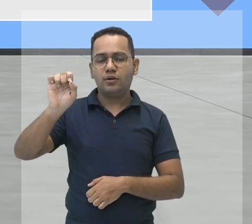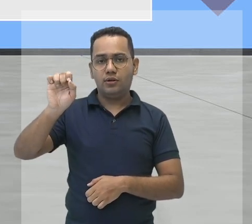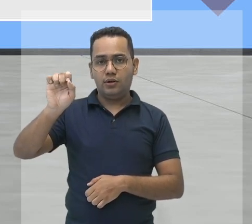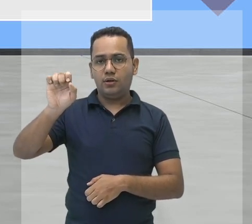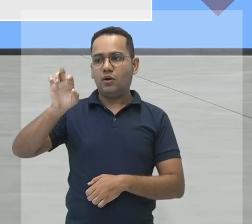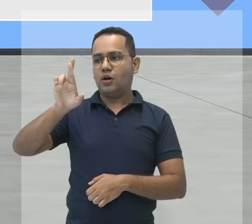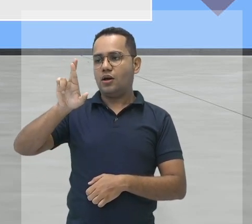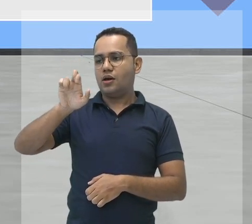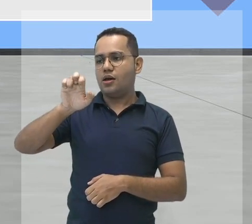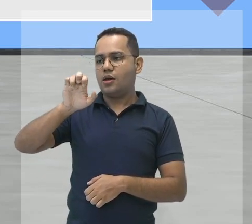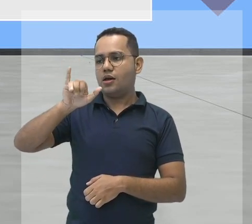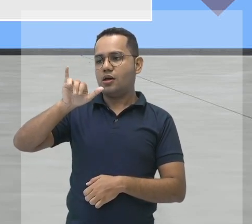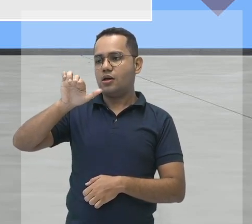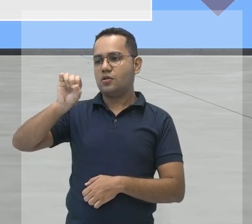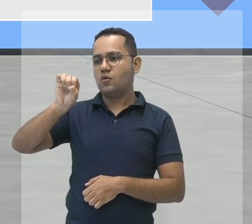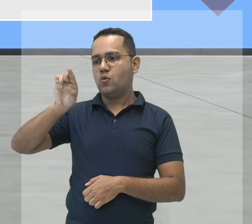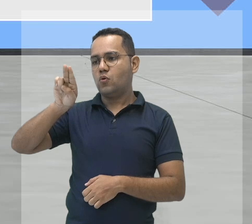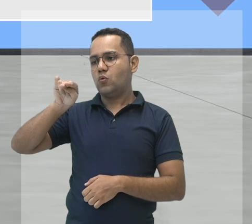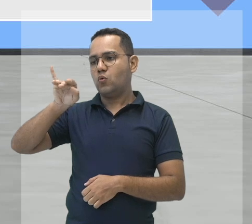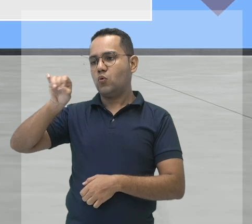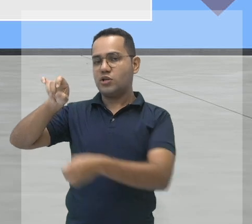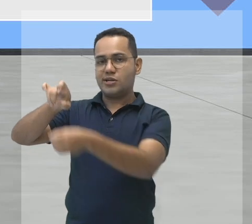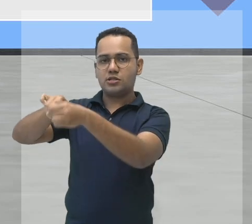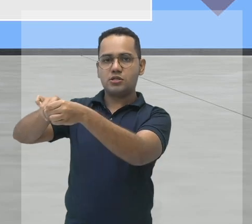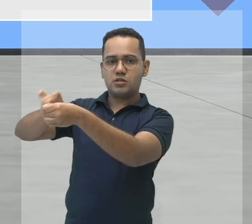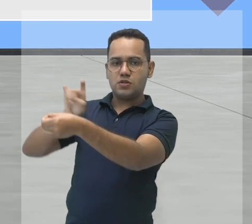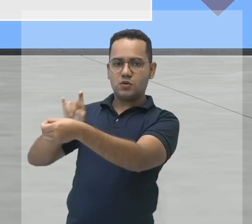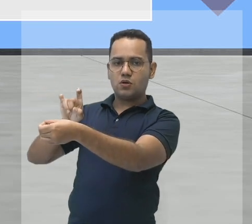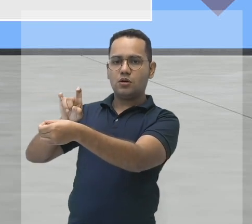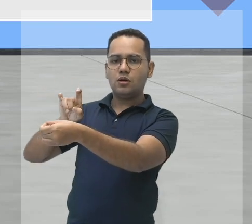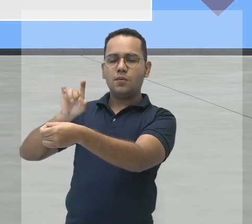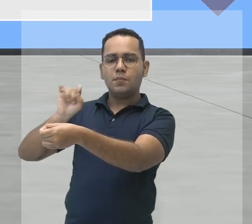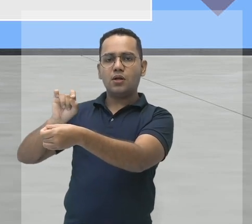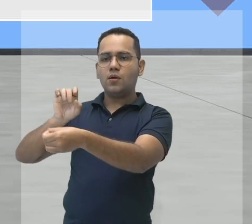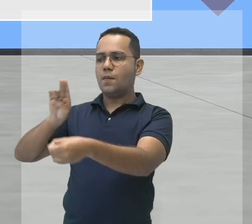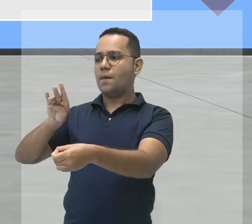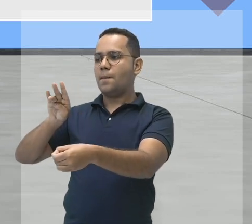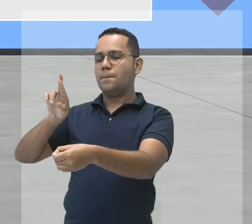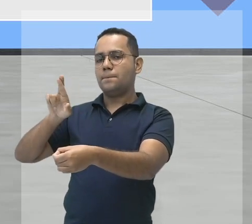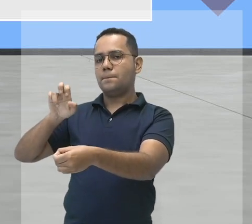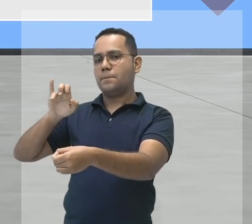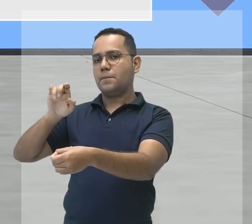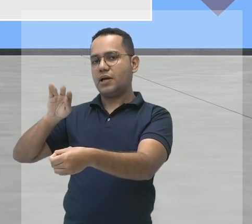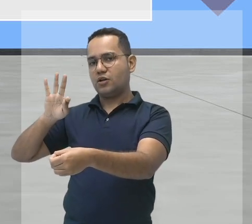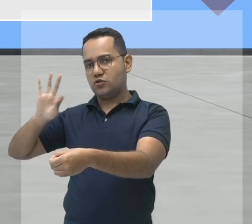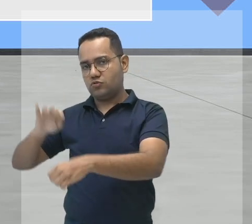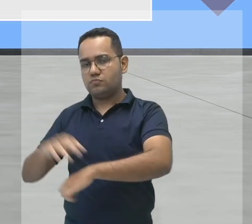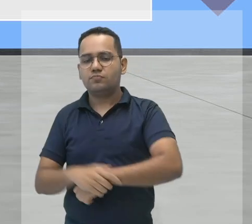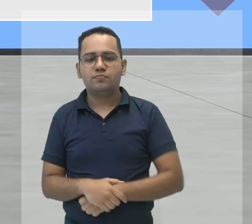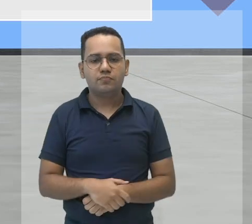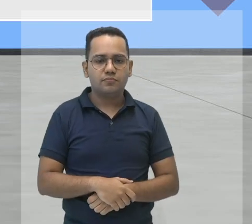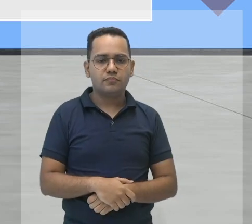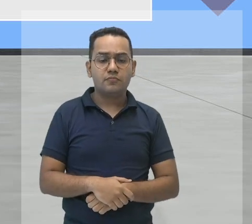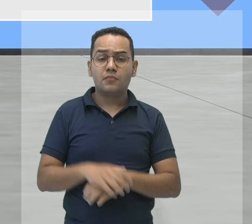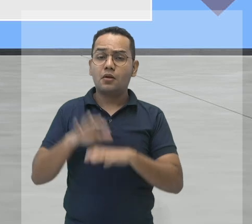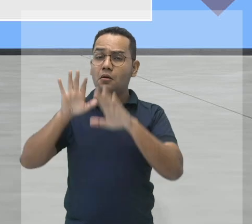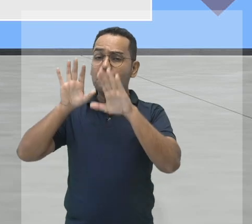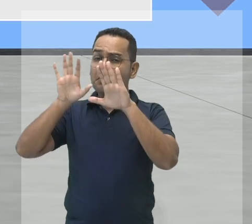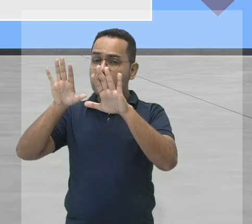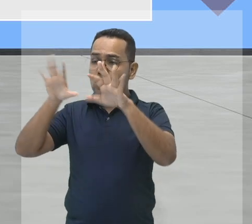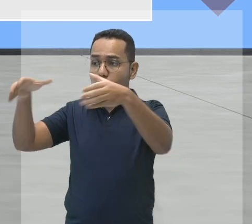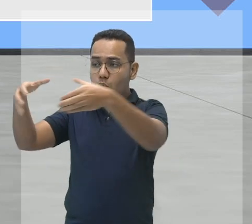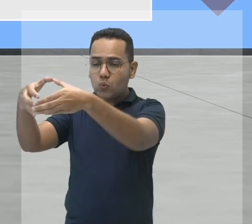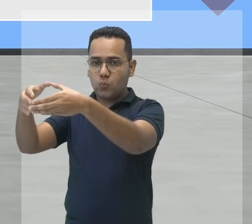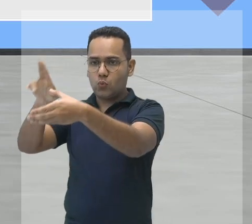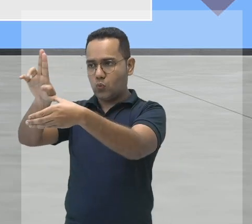Reino Unido para deixar a União Europeia através do Brexit, tá? Então, o que o Reino Unido argumentava, dentre